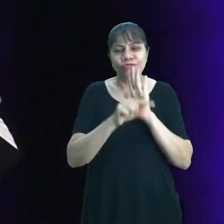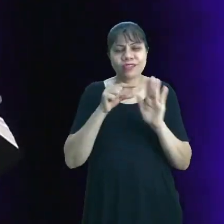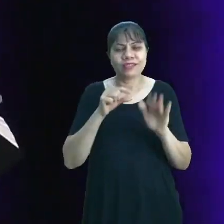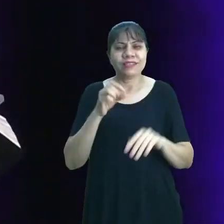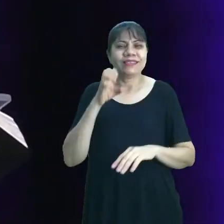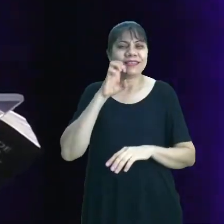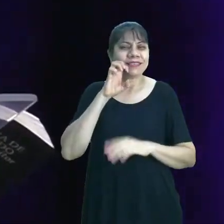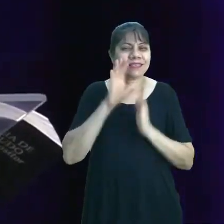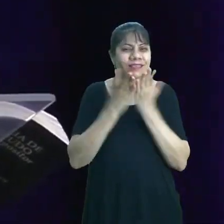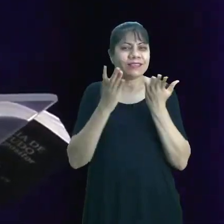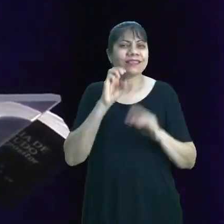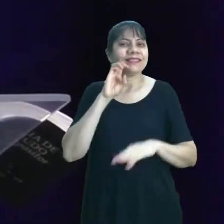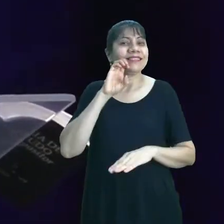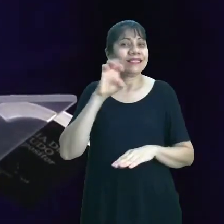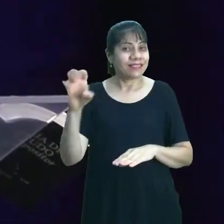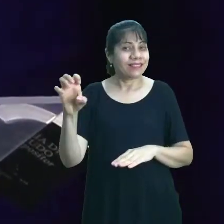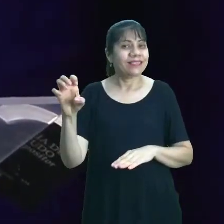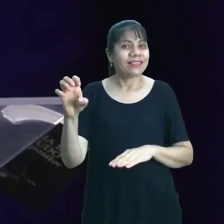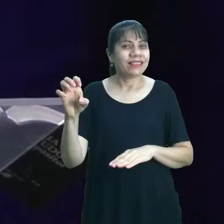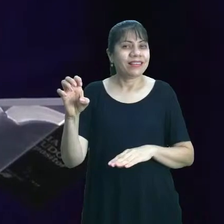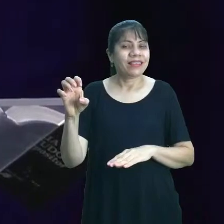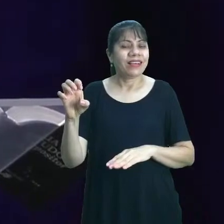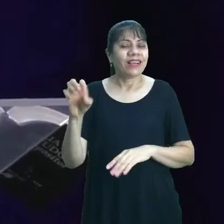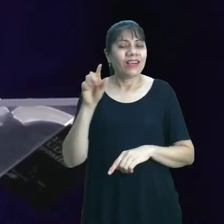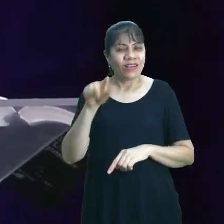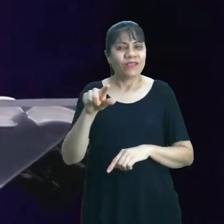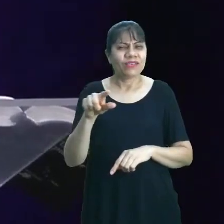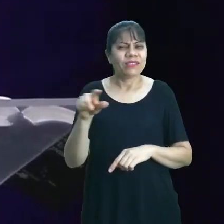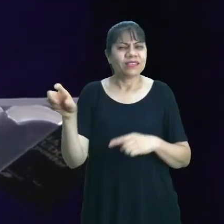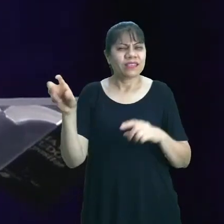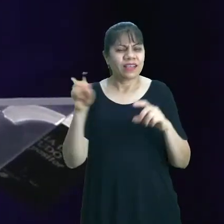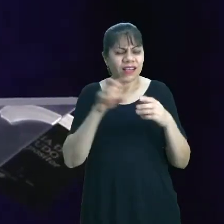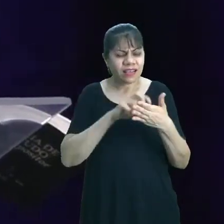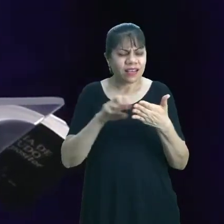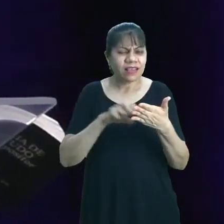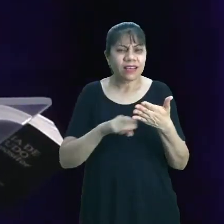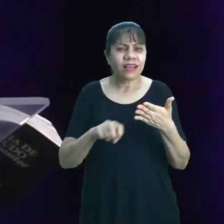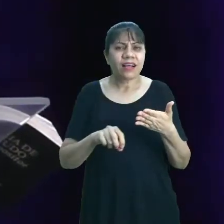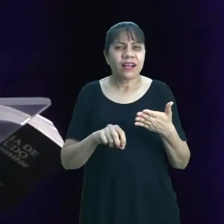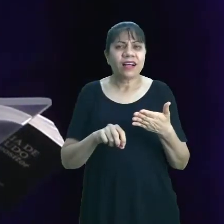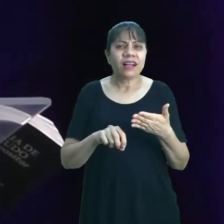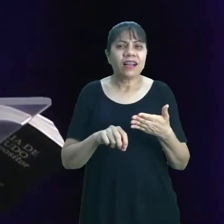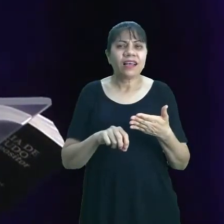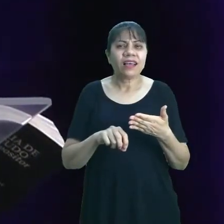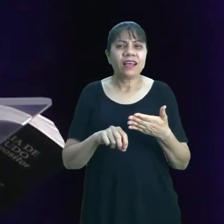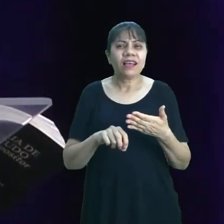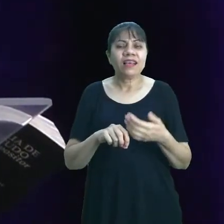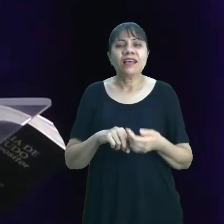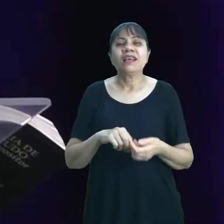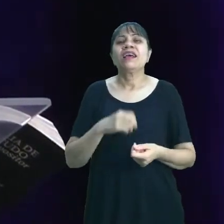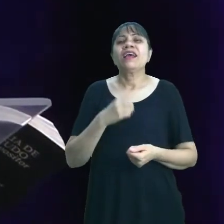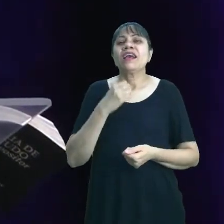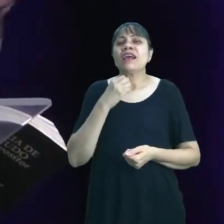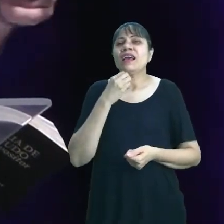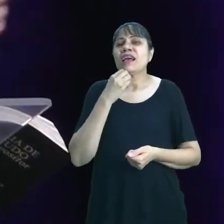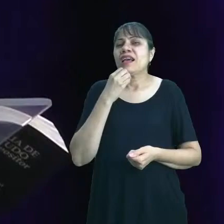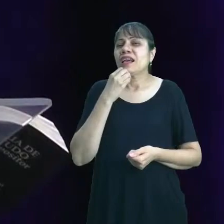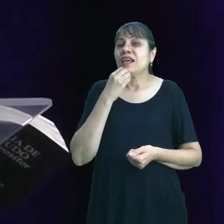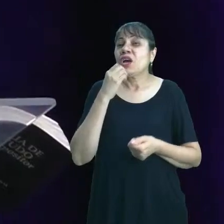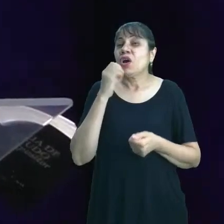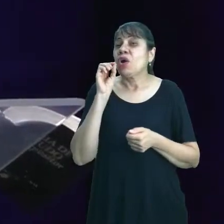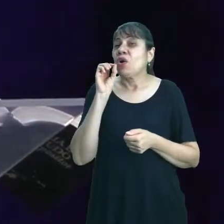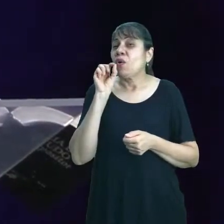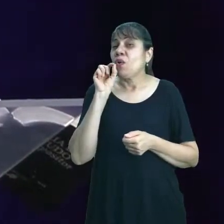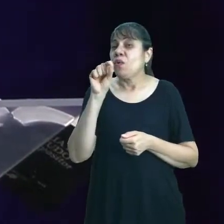pegaria toda a essência do livro, porque ele fala o que não deve faltar para mim e para